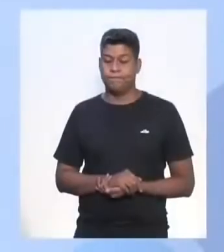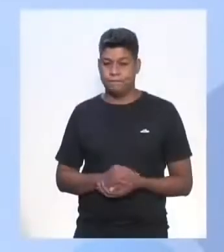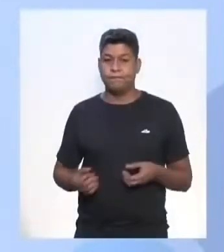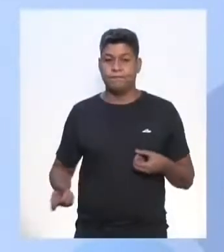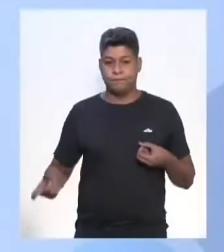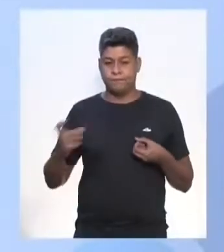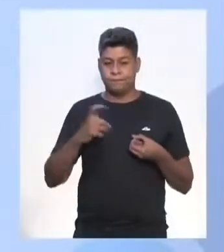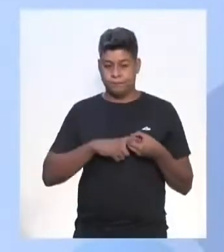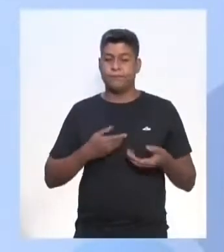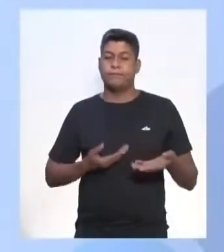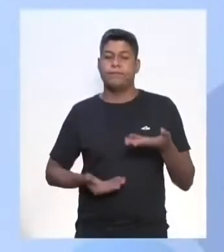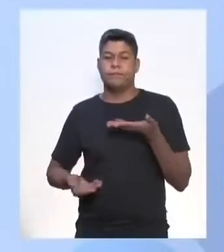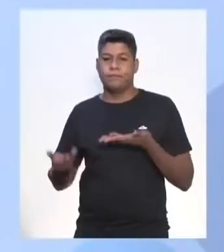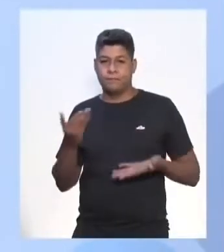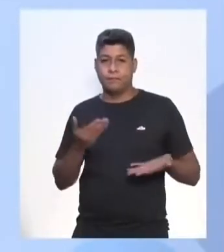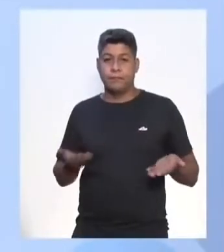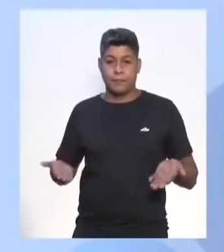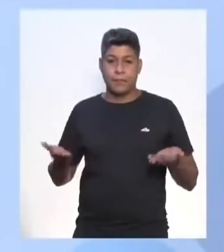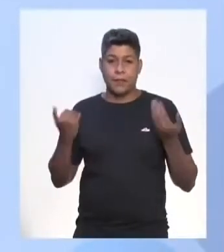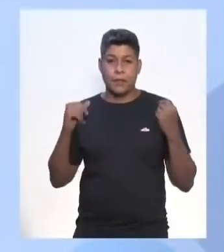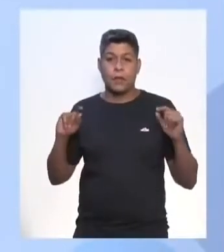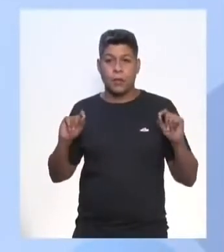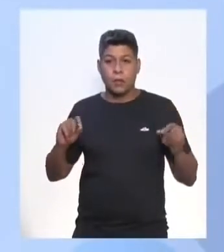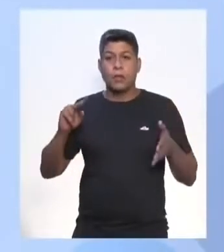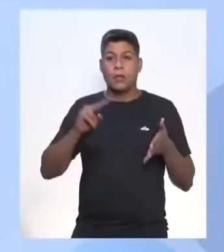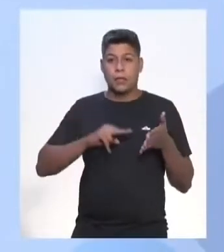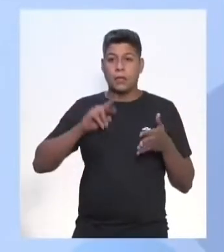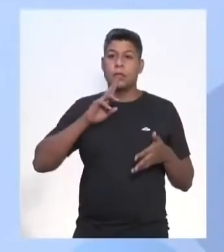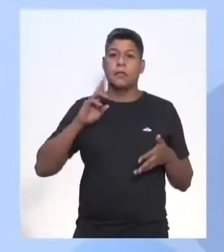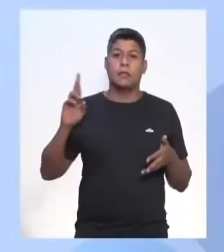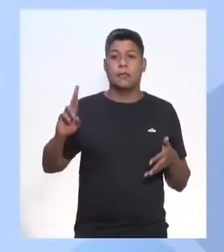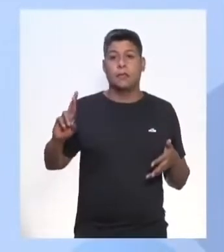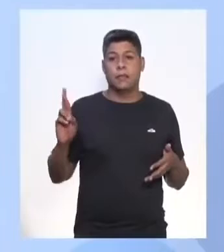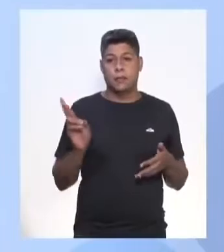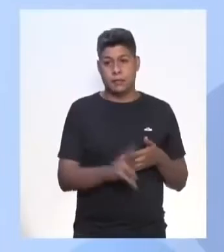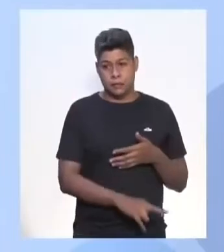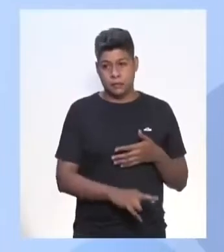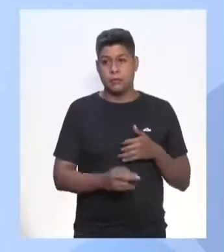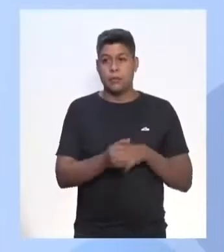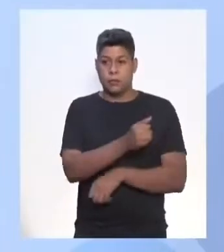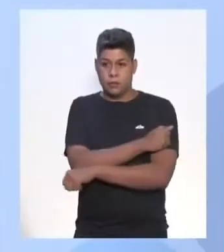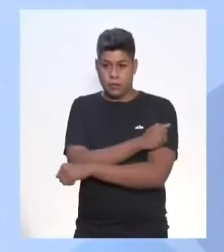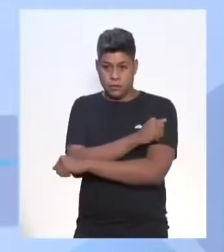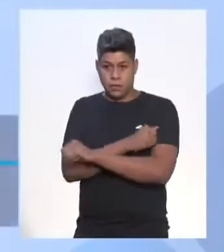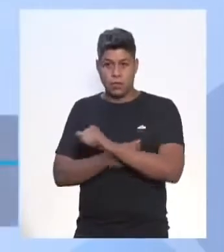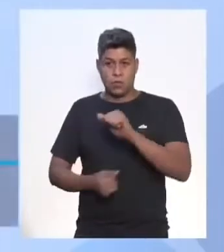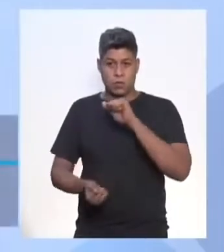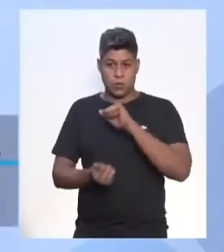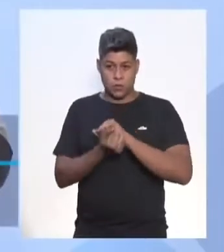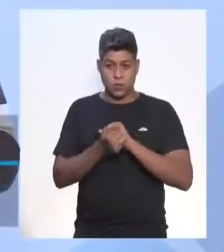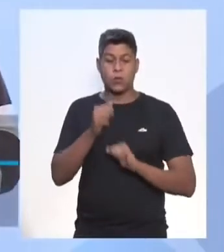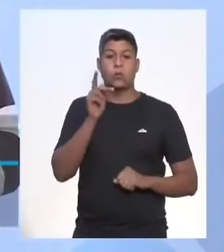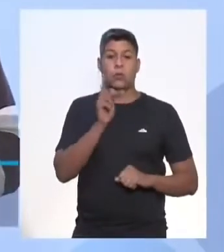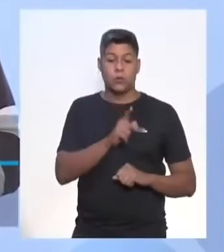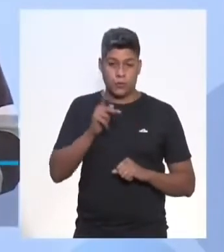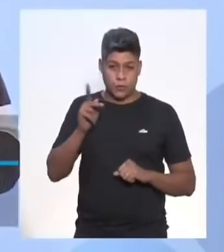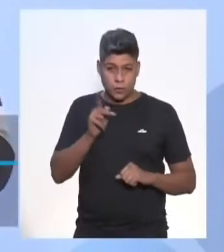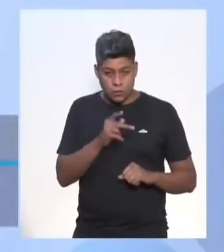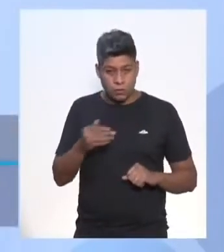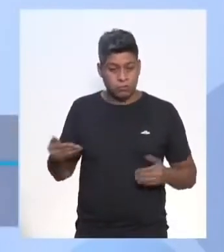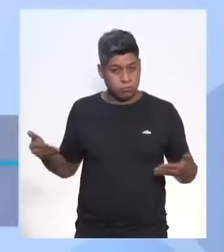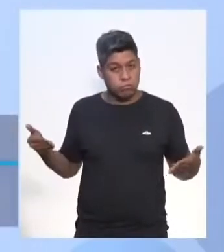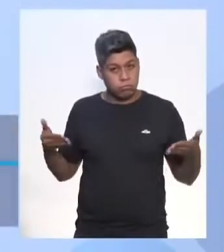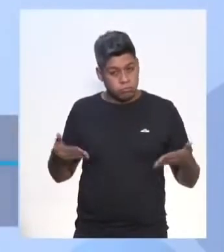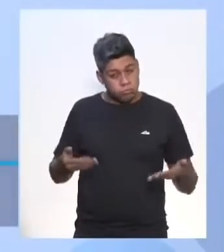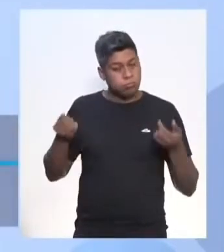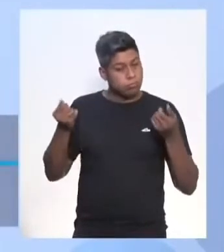Voltamos para a interação, vamos aqui ler as respostas que os estudantes, juntamente com os professores, estão aqui